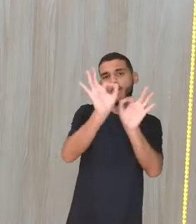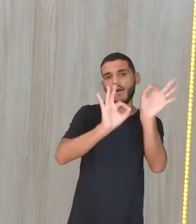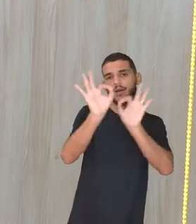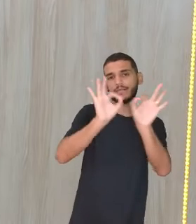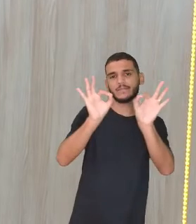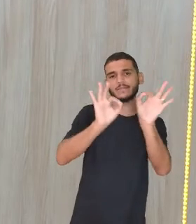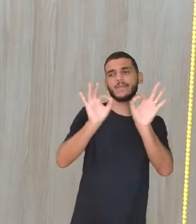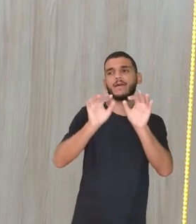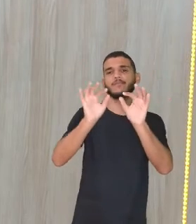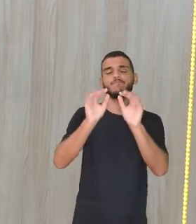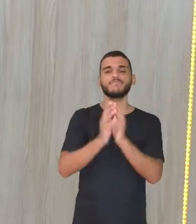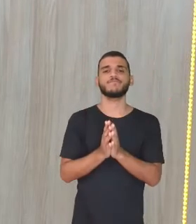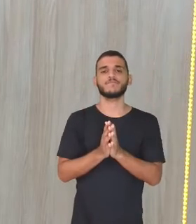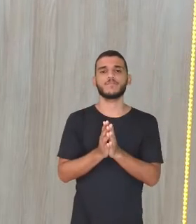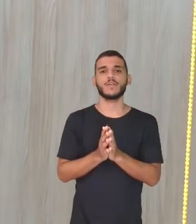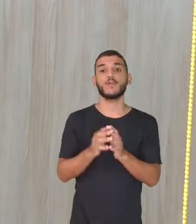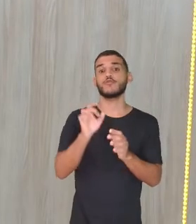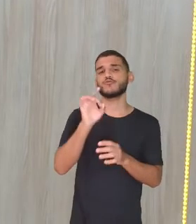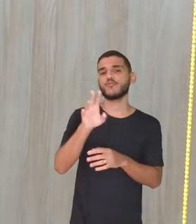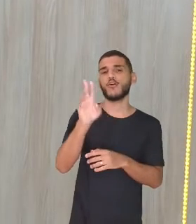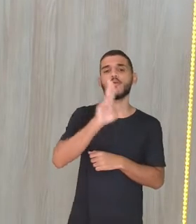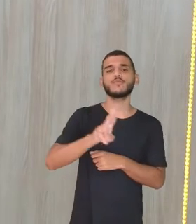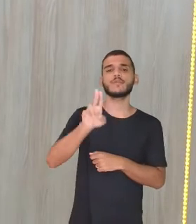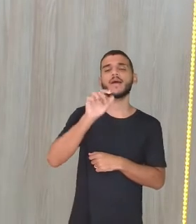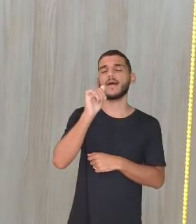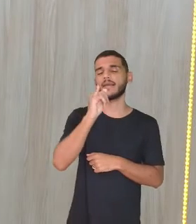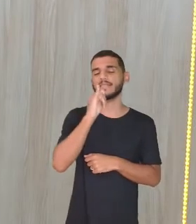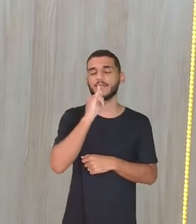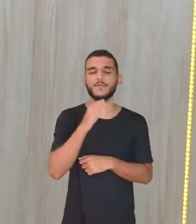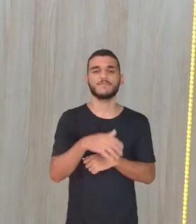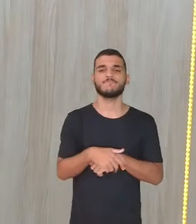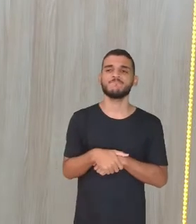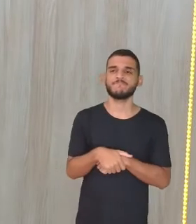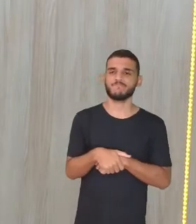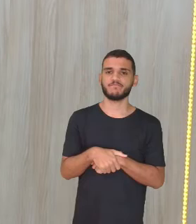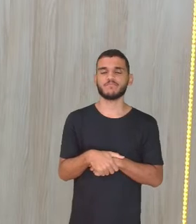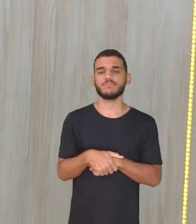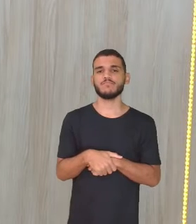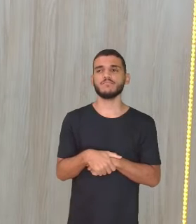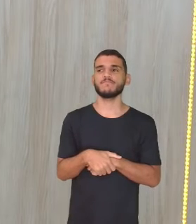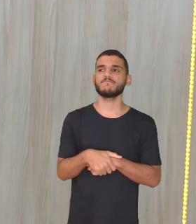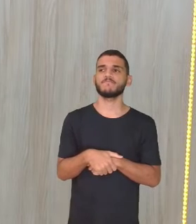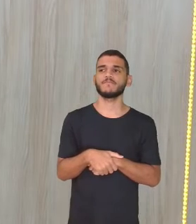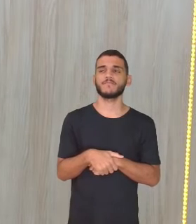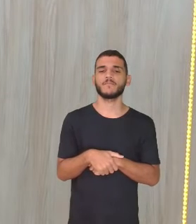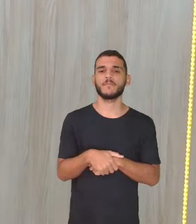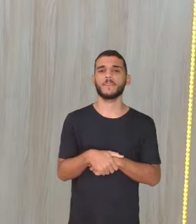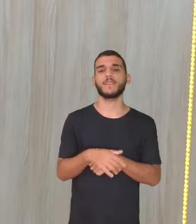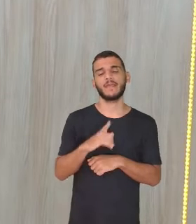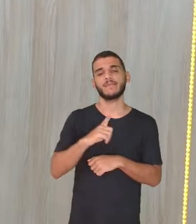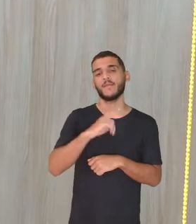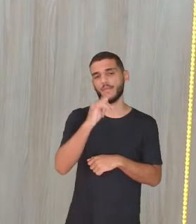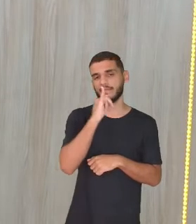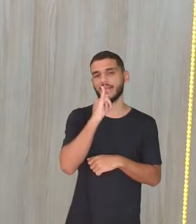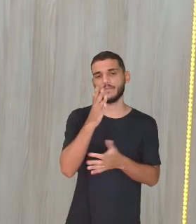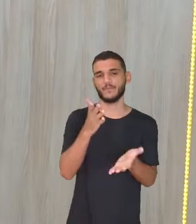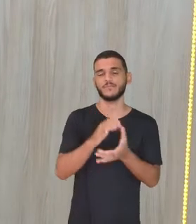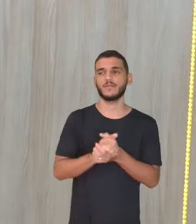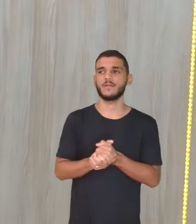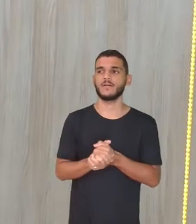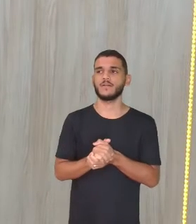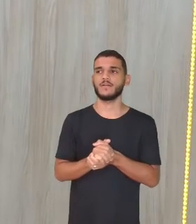pegar outros tipos de argumento. Não pegou a exemplificação? Posso. Não deu exemplos, né?